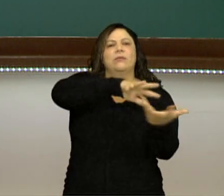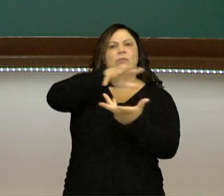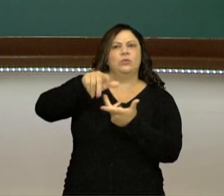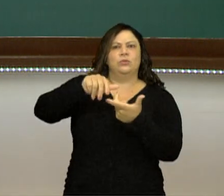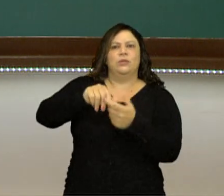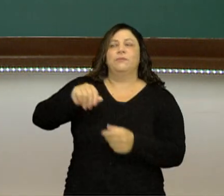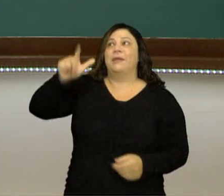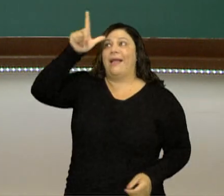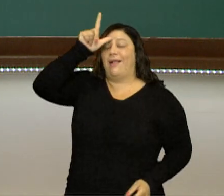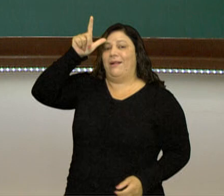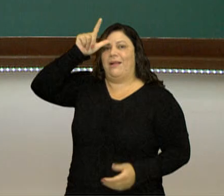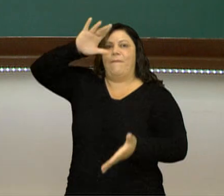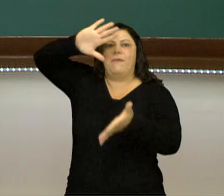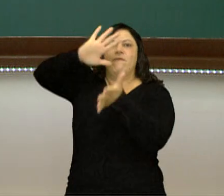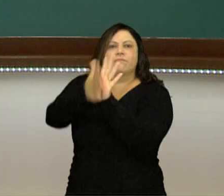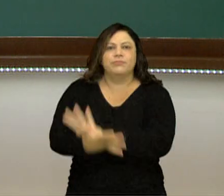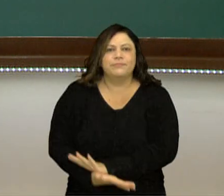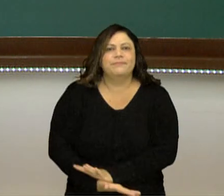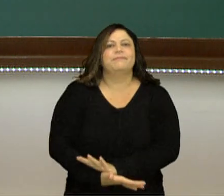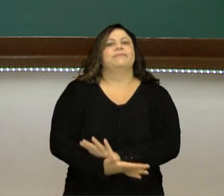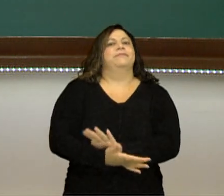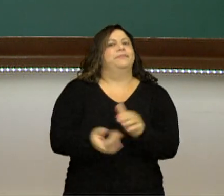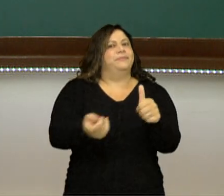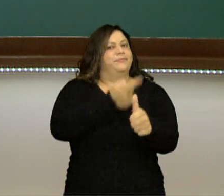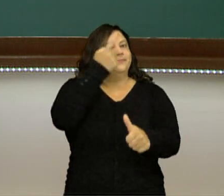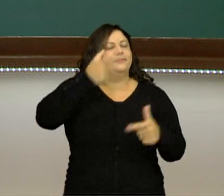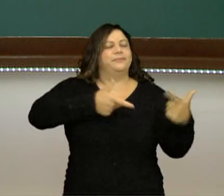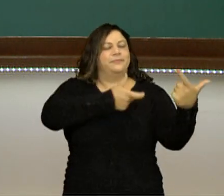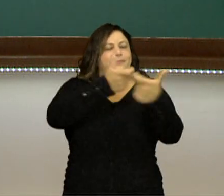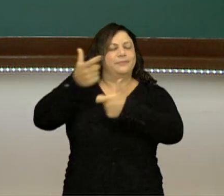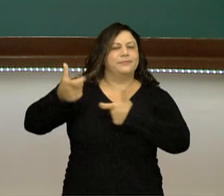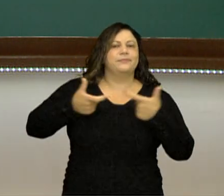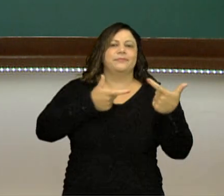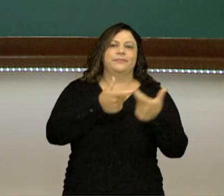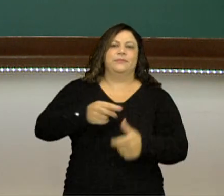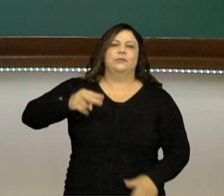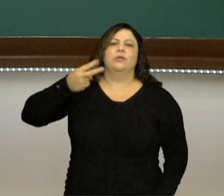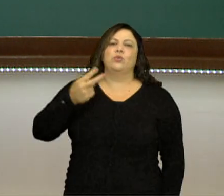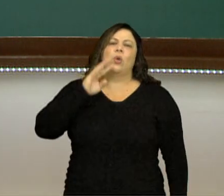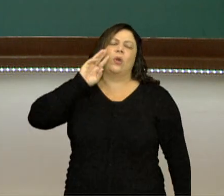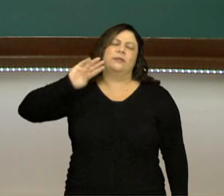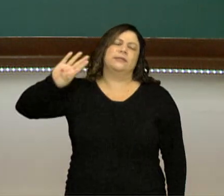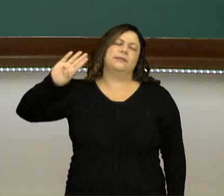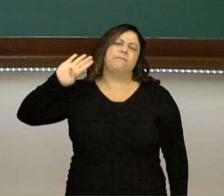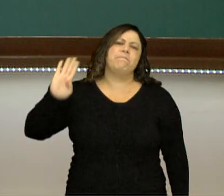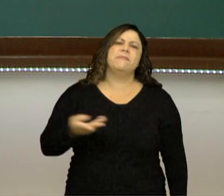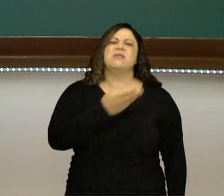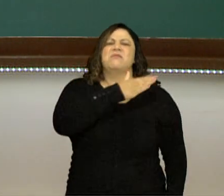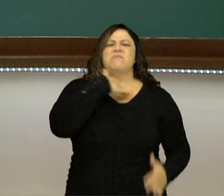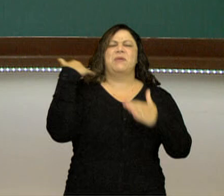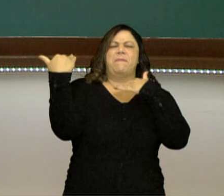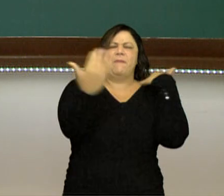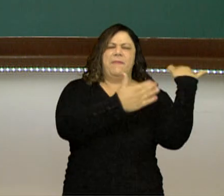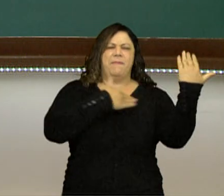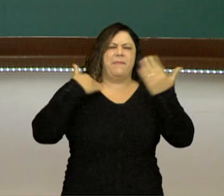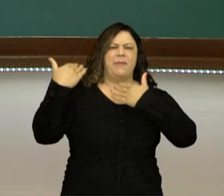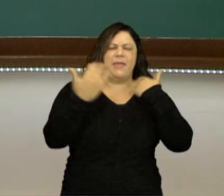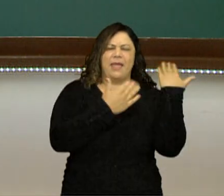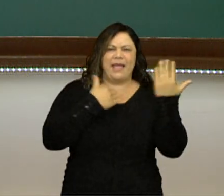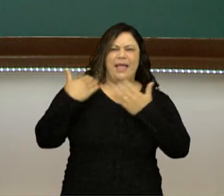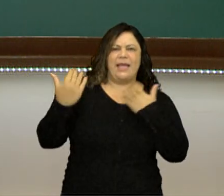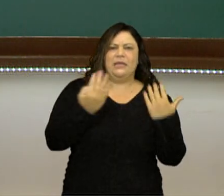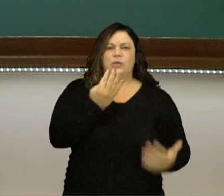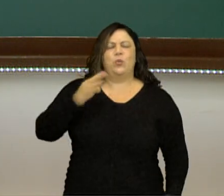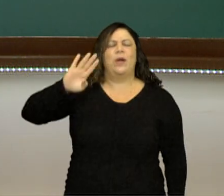grande derrotada da Primeira Guerra Mundial. A Alemanha terminou a guerra com 2 milhões de mortos e 4 milhões de feridos.